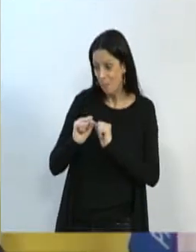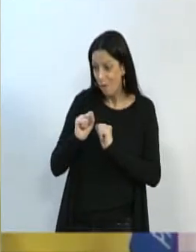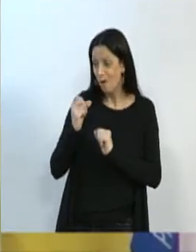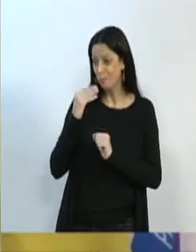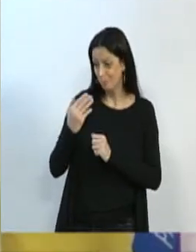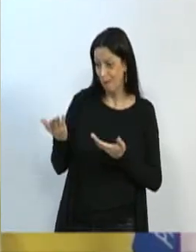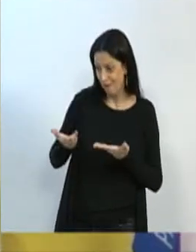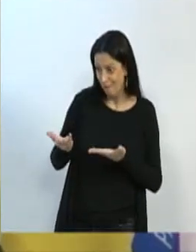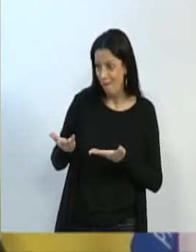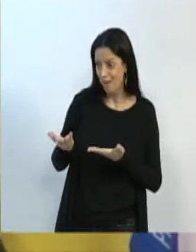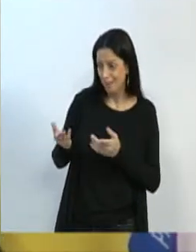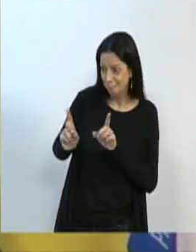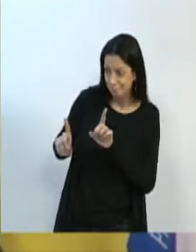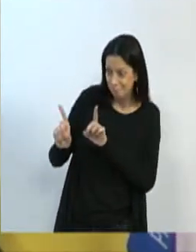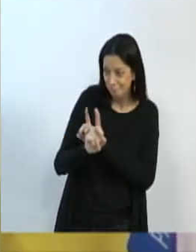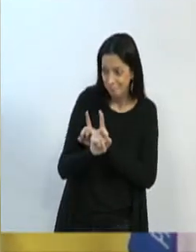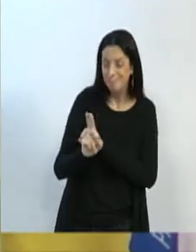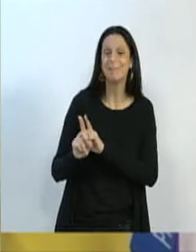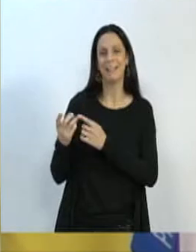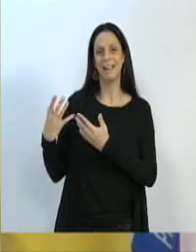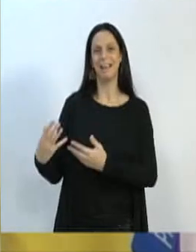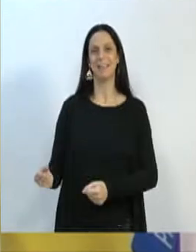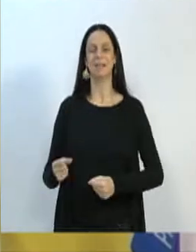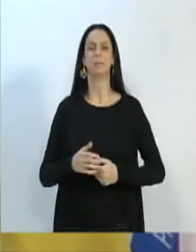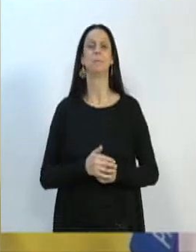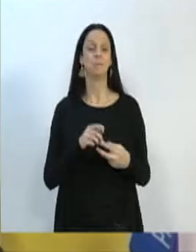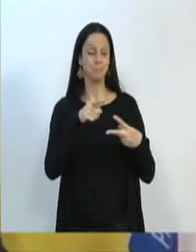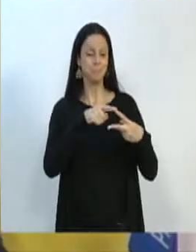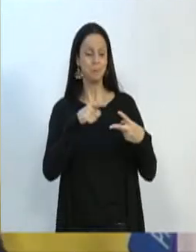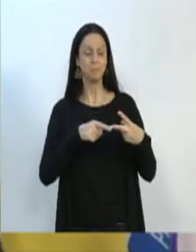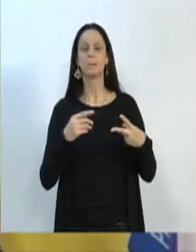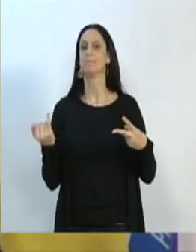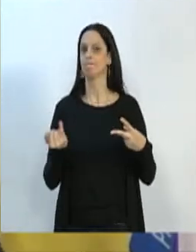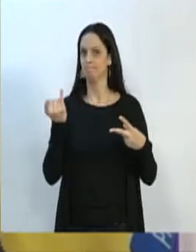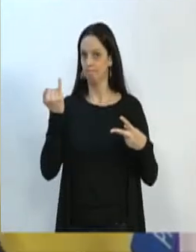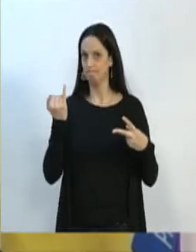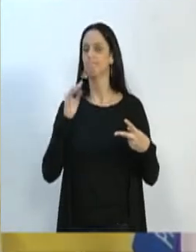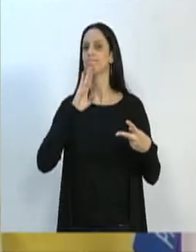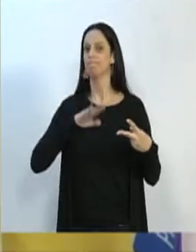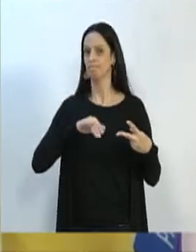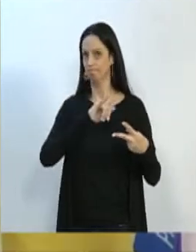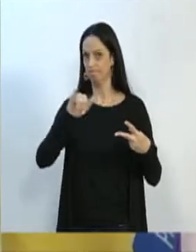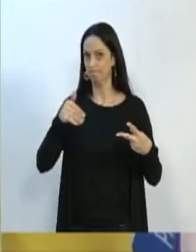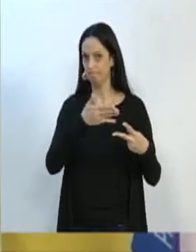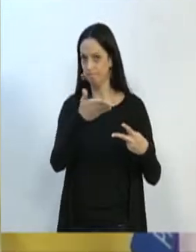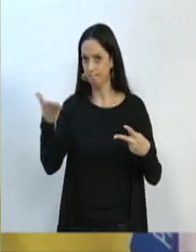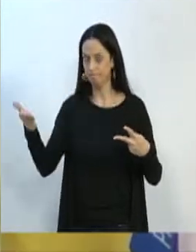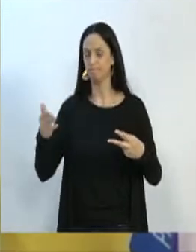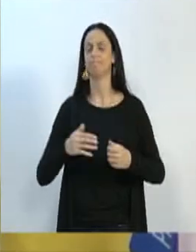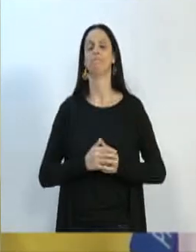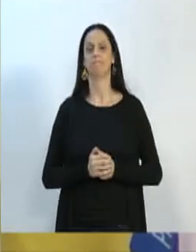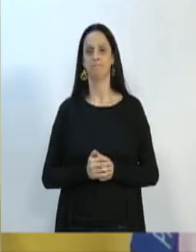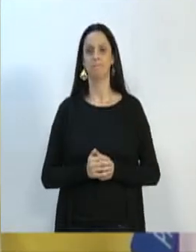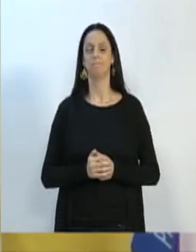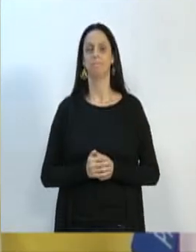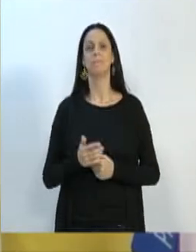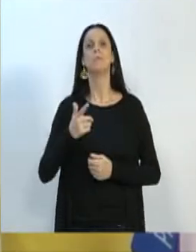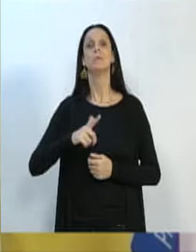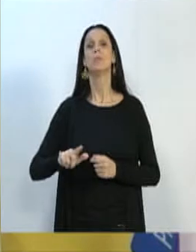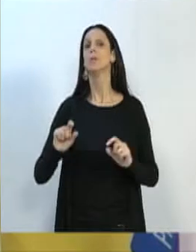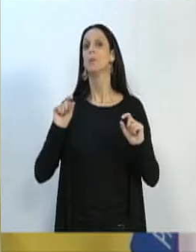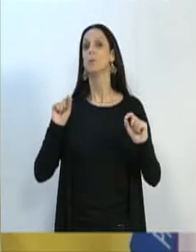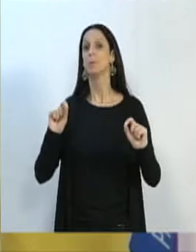na frente dele tem dois assuntos importantes que eu gostaria de trazer na tarde de hoje e aqui mais uma vez